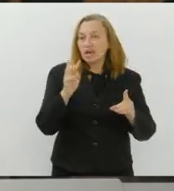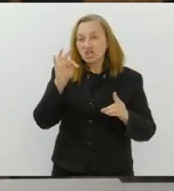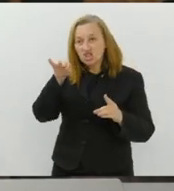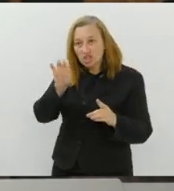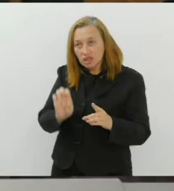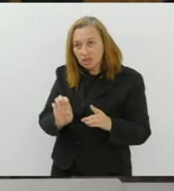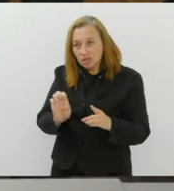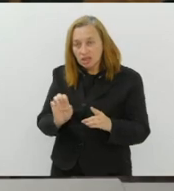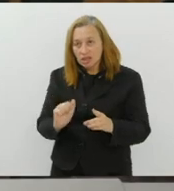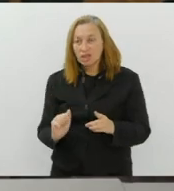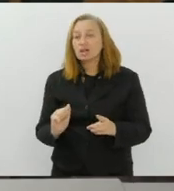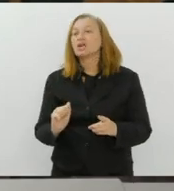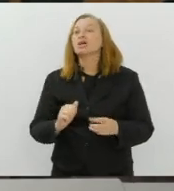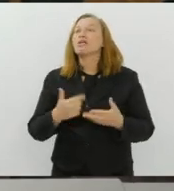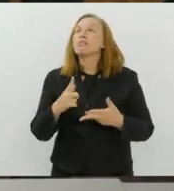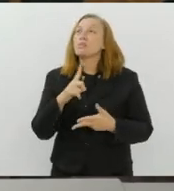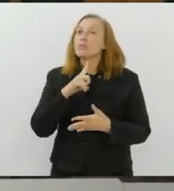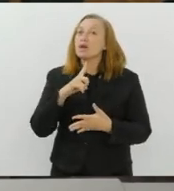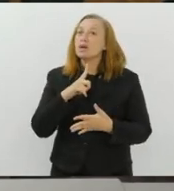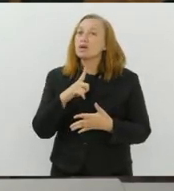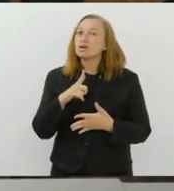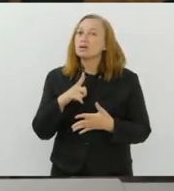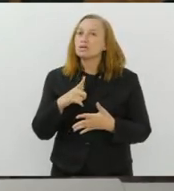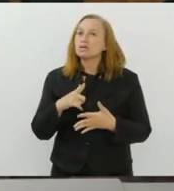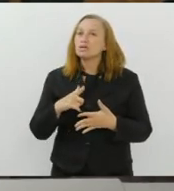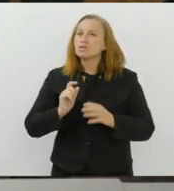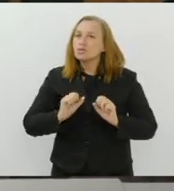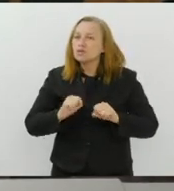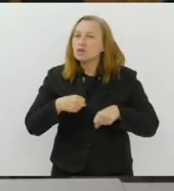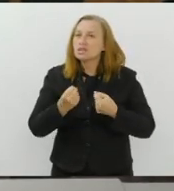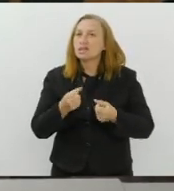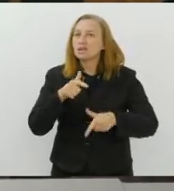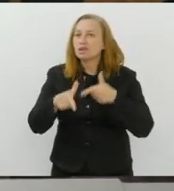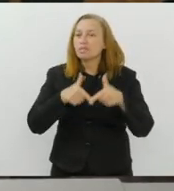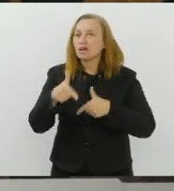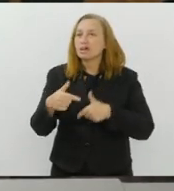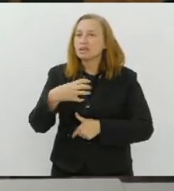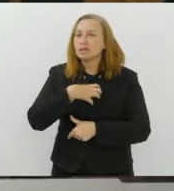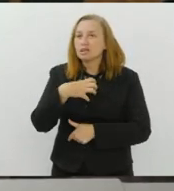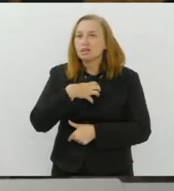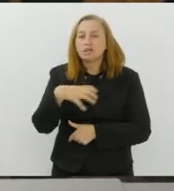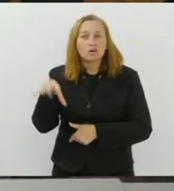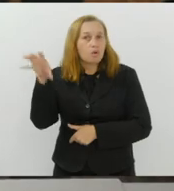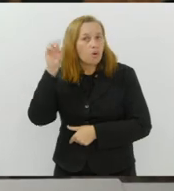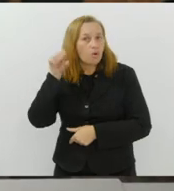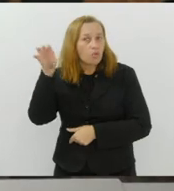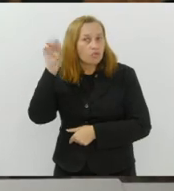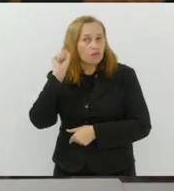tem tentado trabalhar nesse sentido,